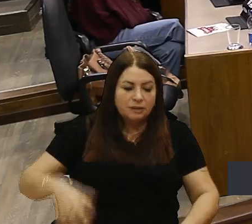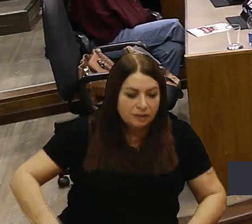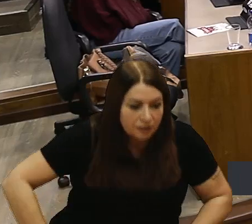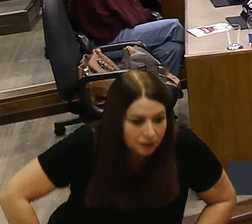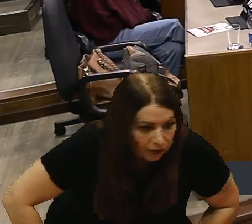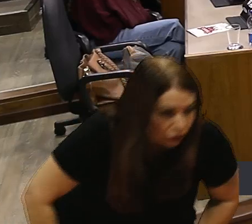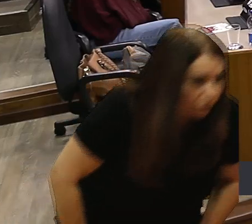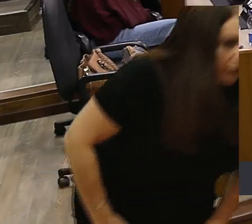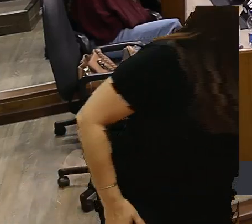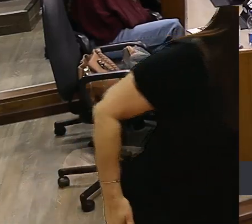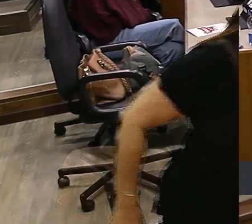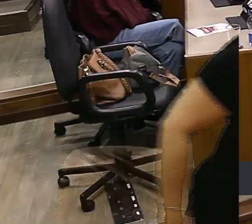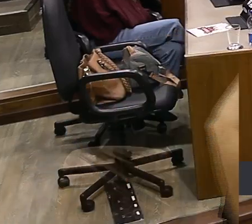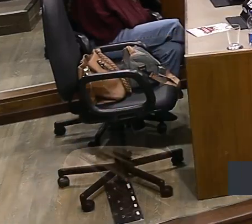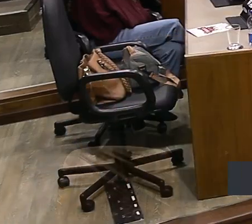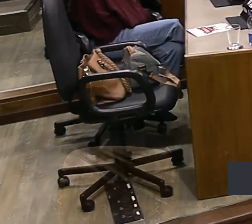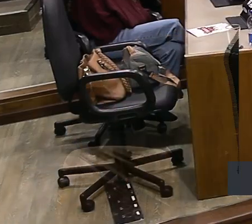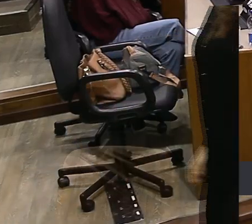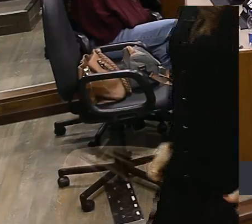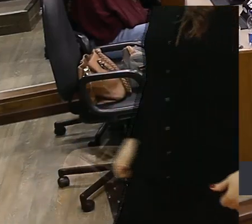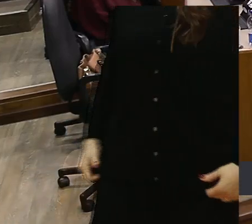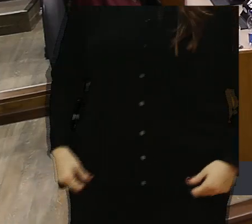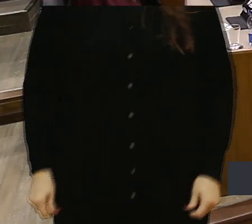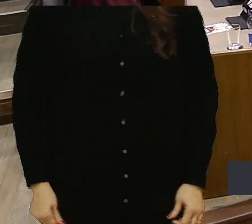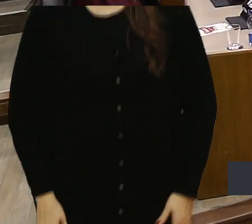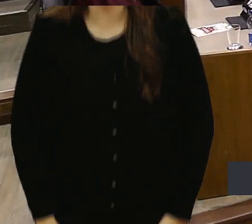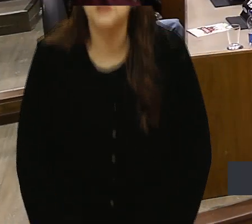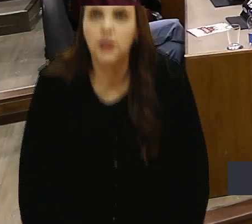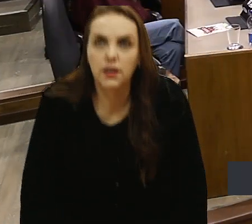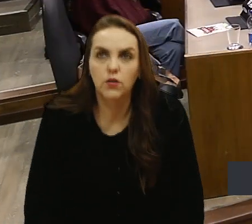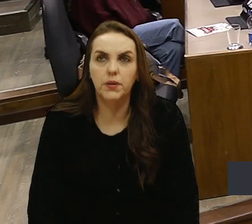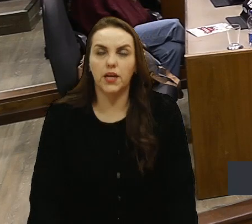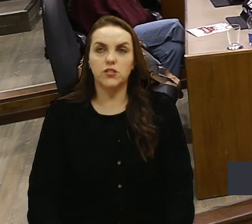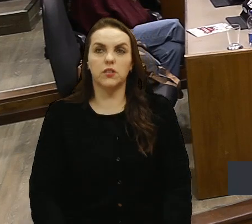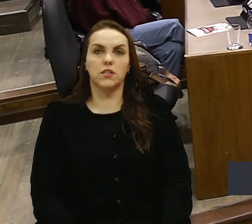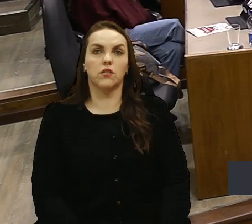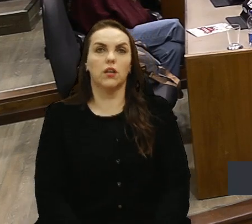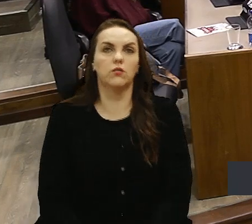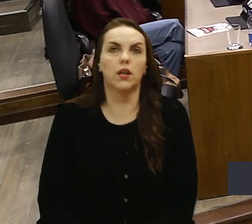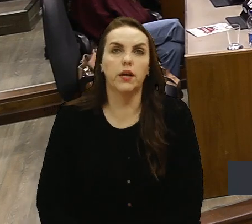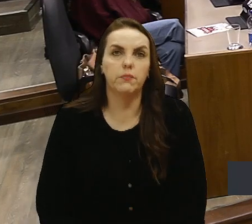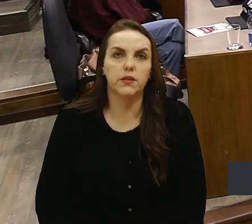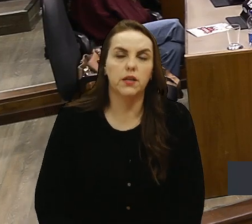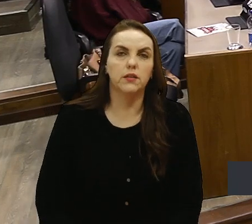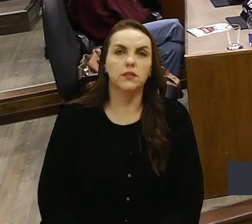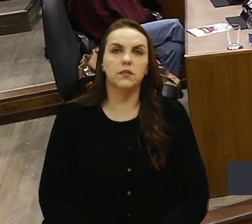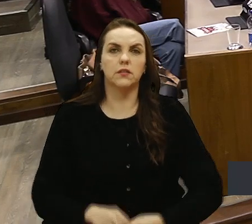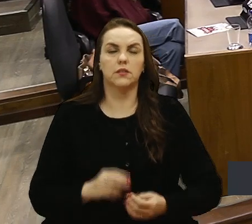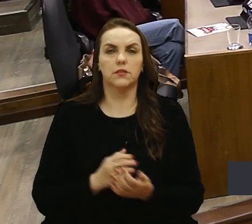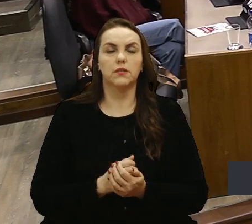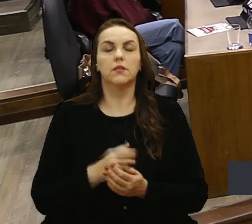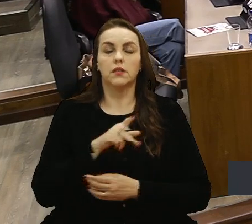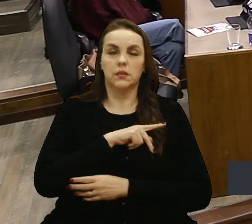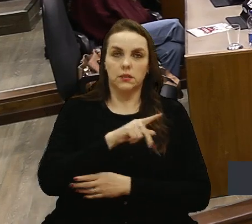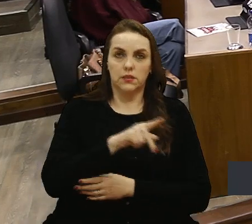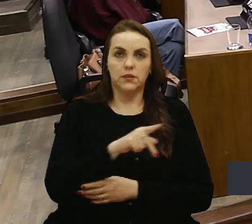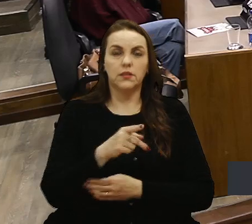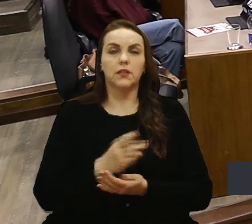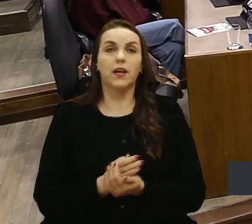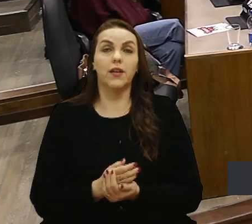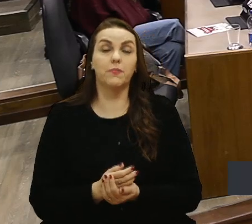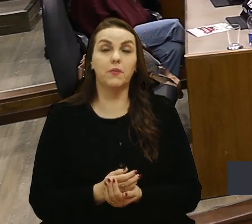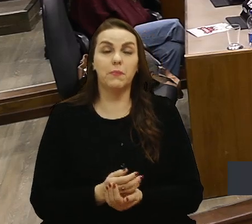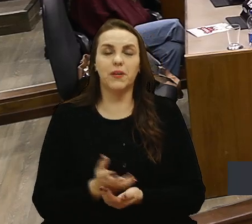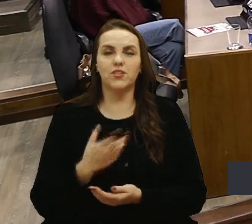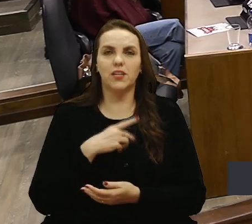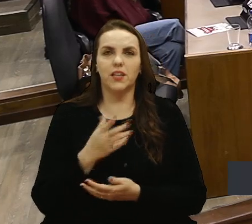Senhor presidente, eu vou ler aqui o que o servidor me mandou para, enfim, obviamente não vou falar o nome dele, mas eu vou ler exatamente as